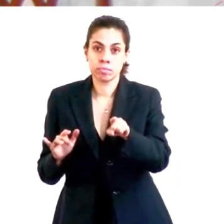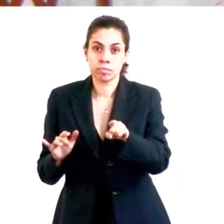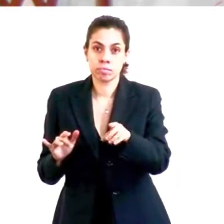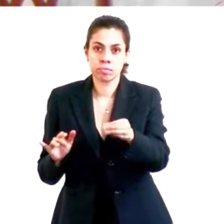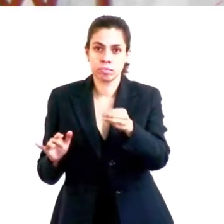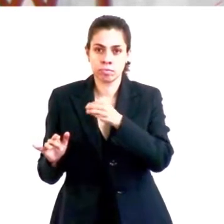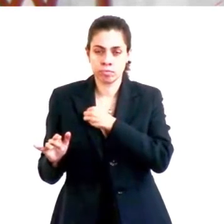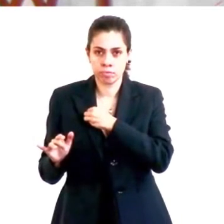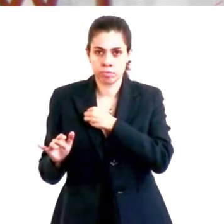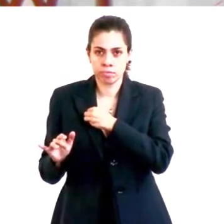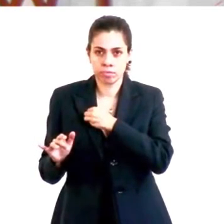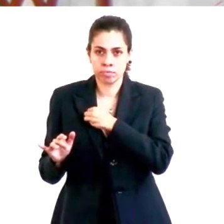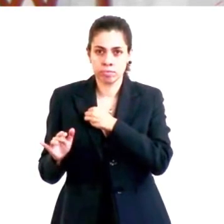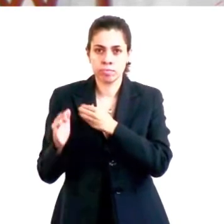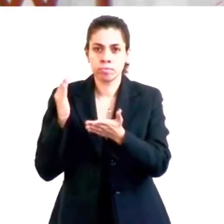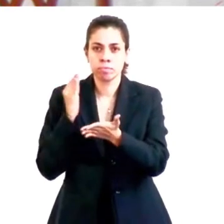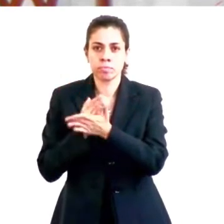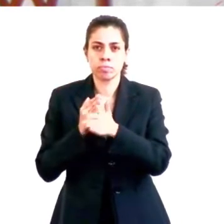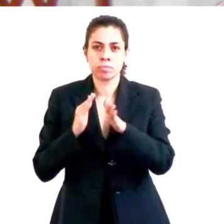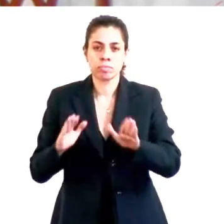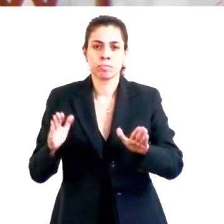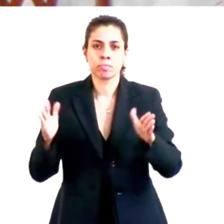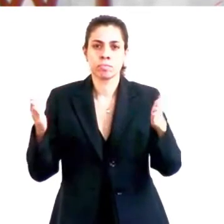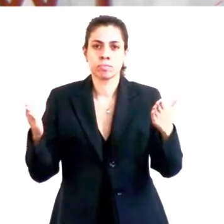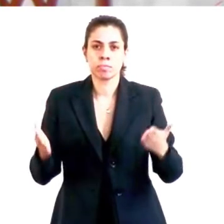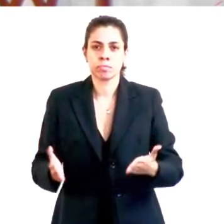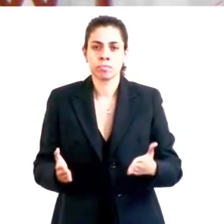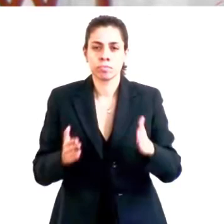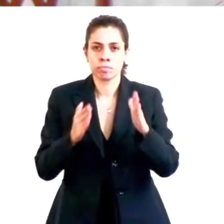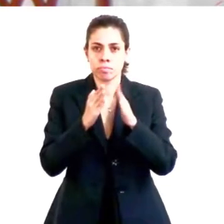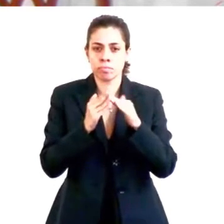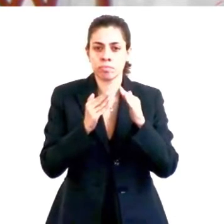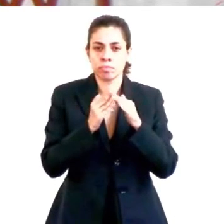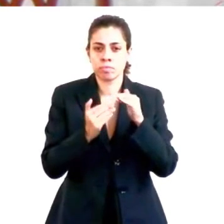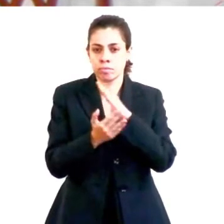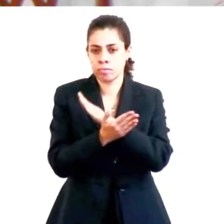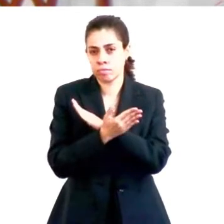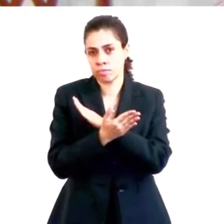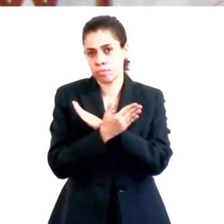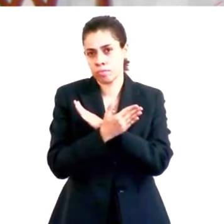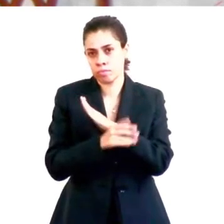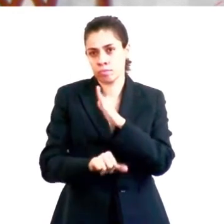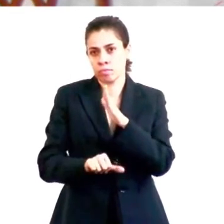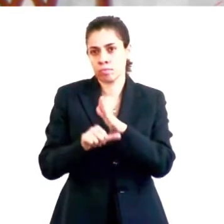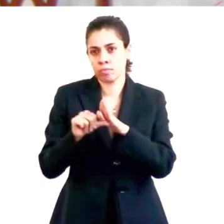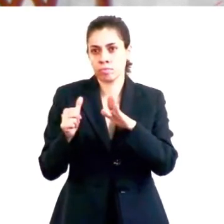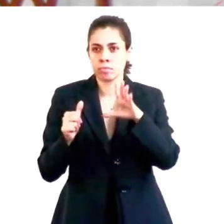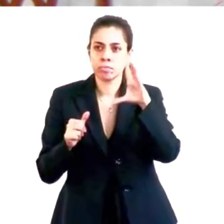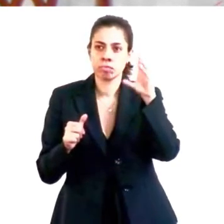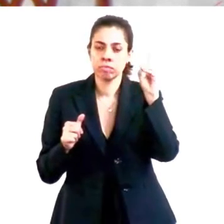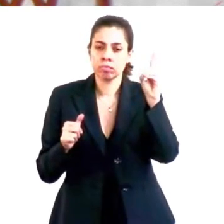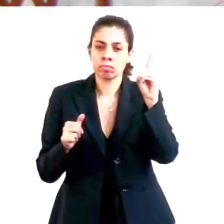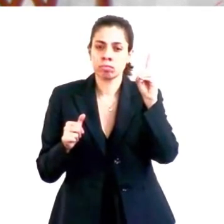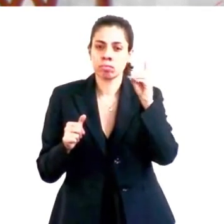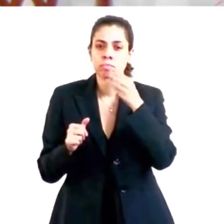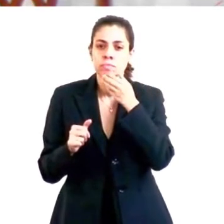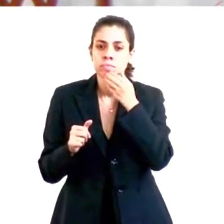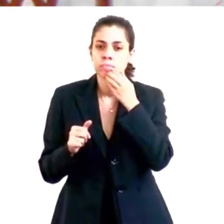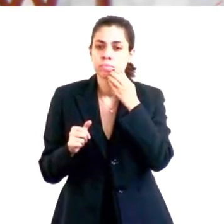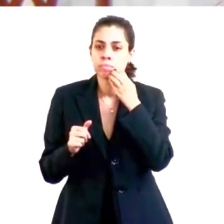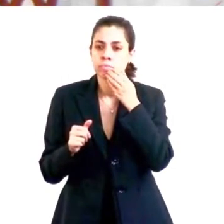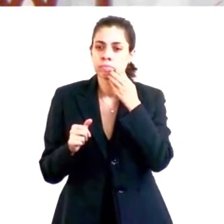Parem agora e peça ajuda, primeiramente a Deus, e na sequência aos seus